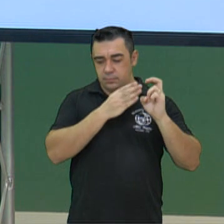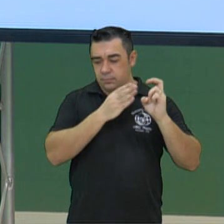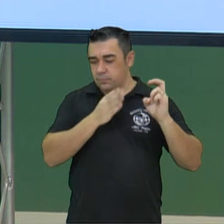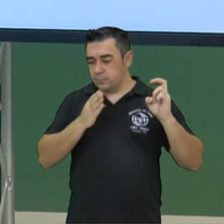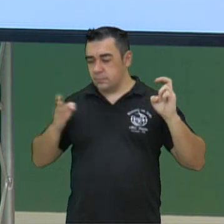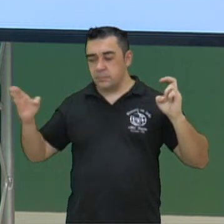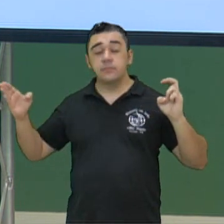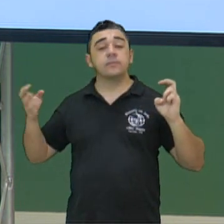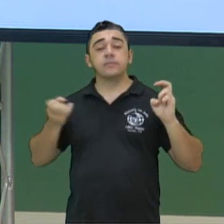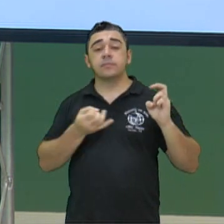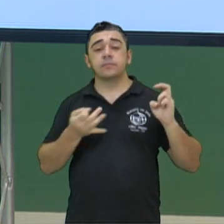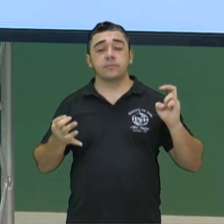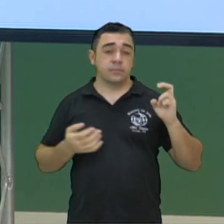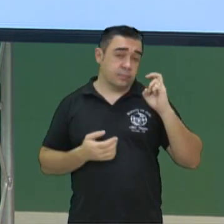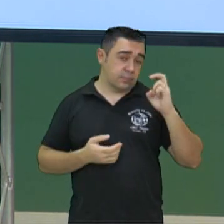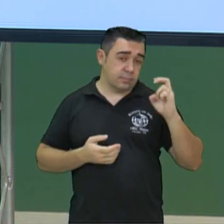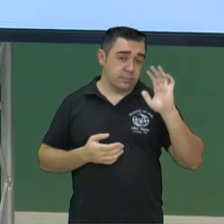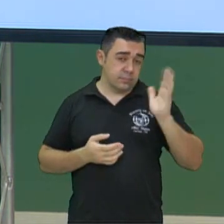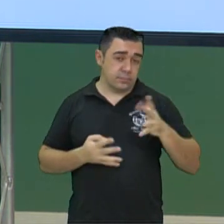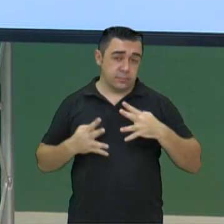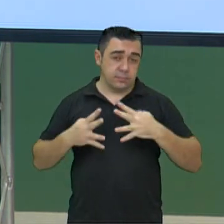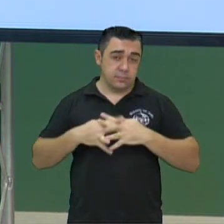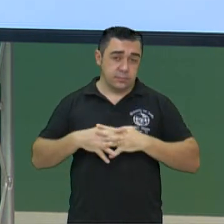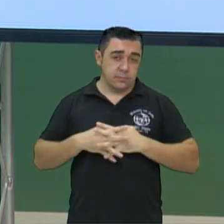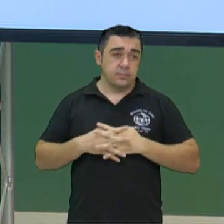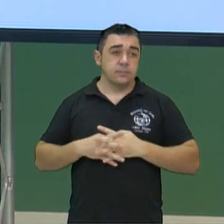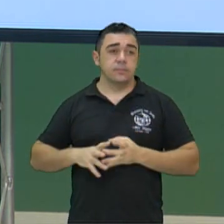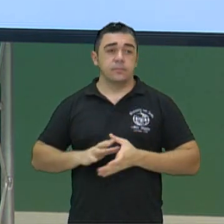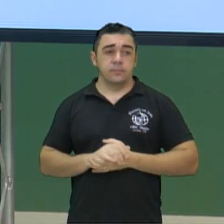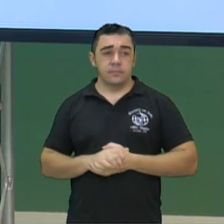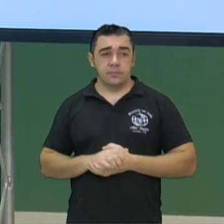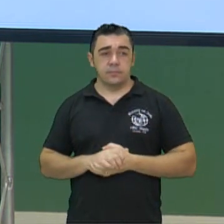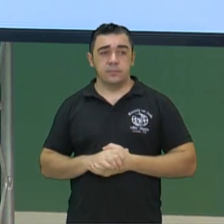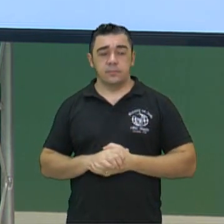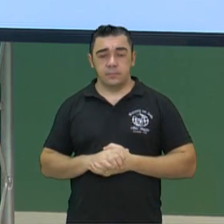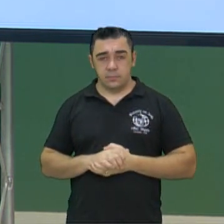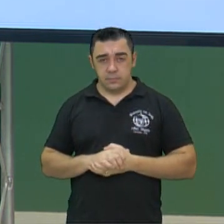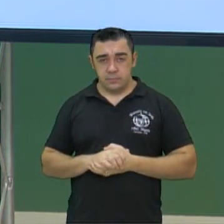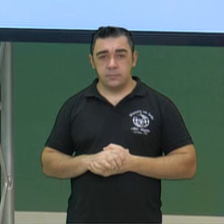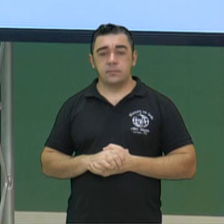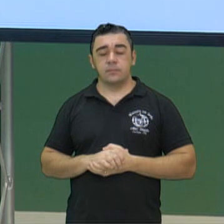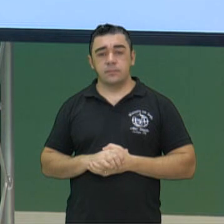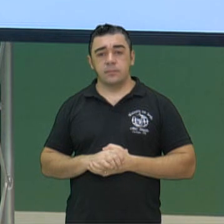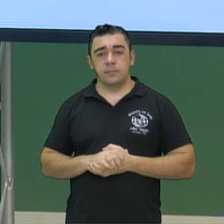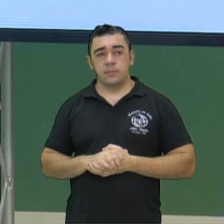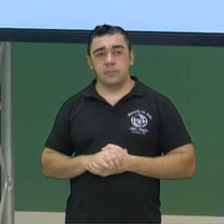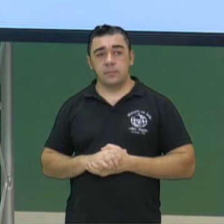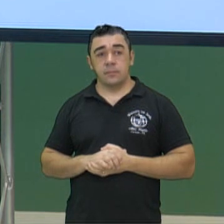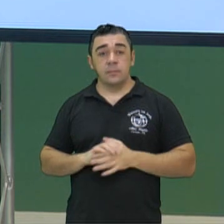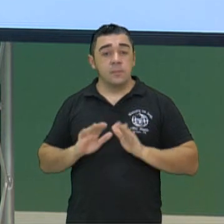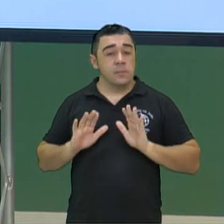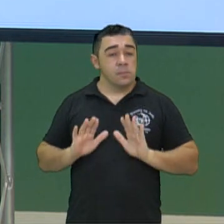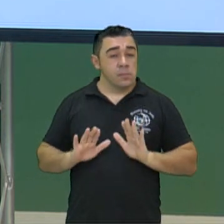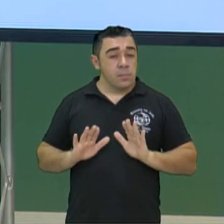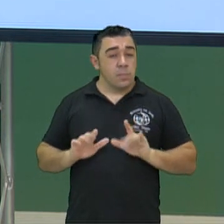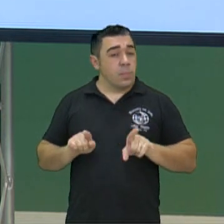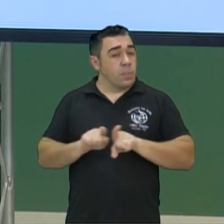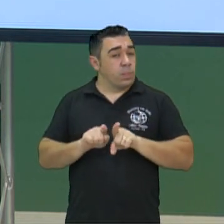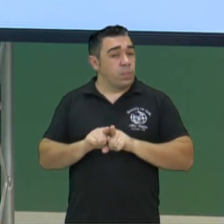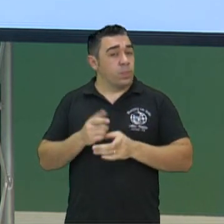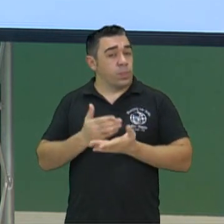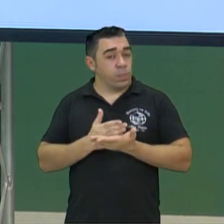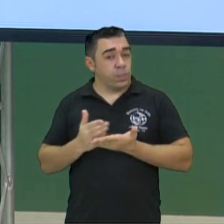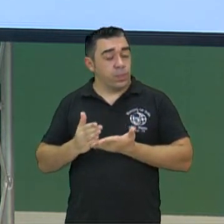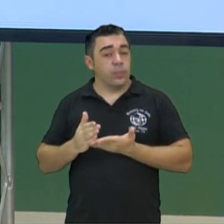tenho 5 consoantes, então eu tenho 5 possibilidades. Mas além de começar